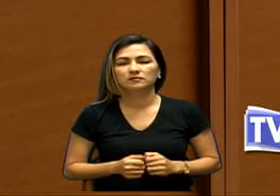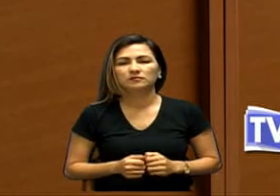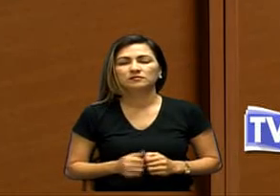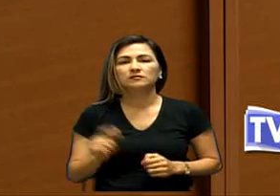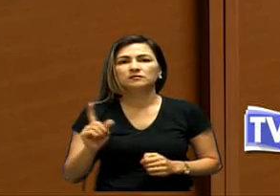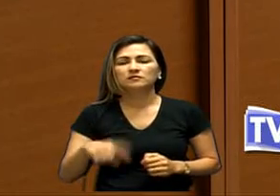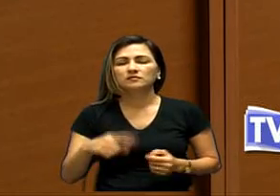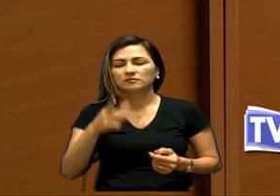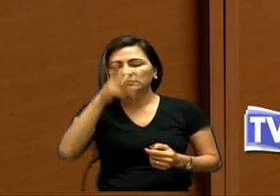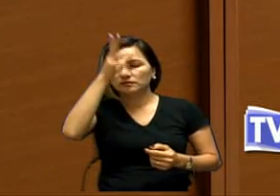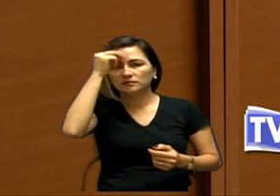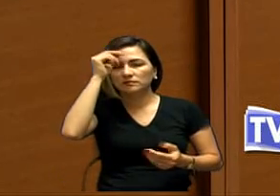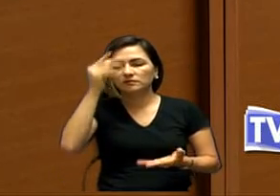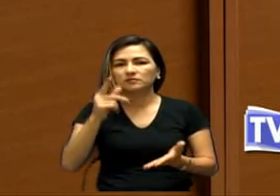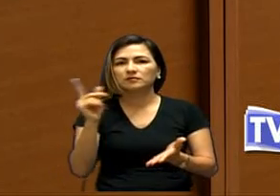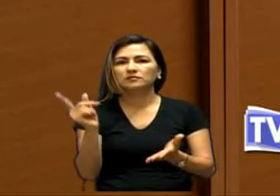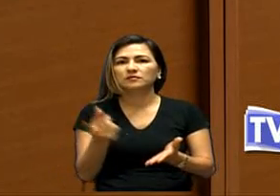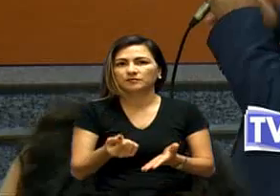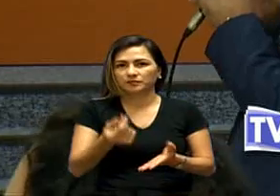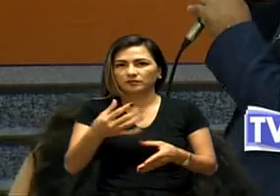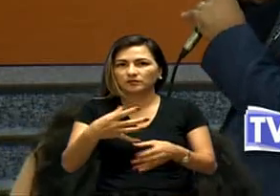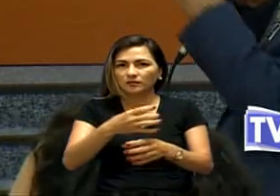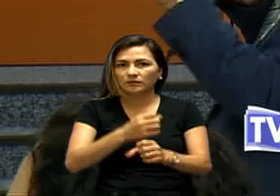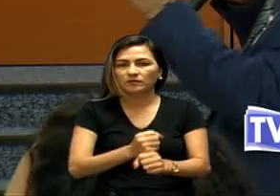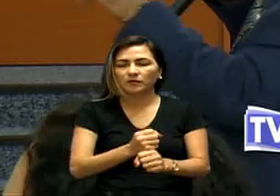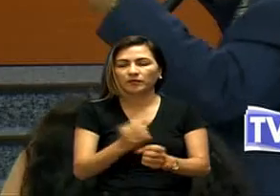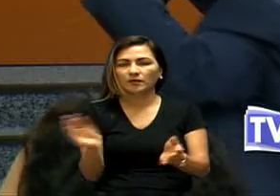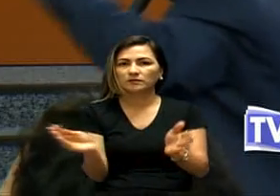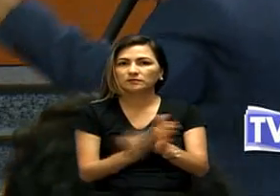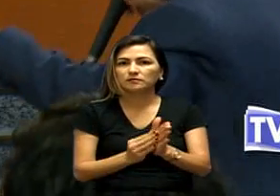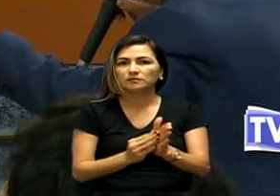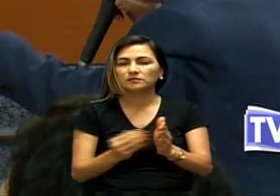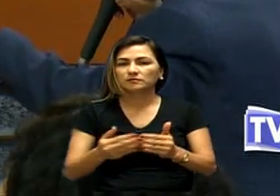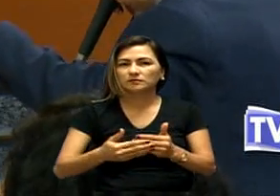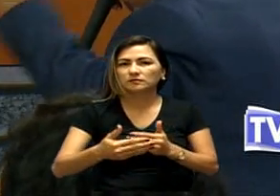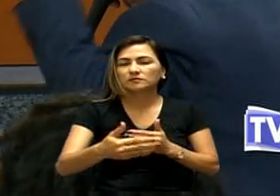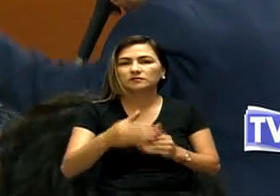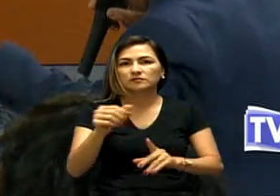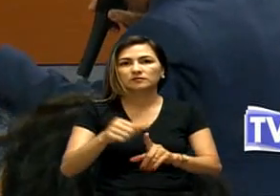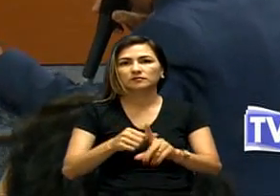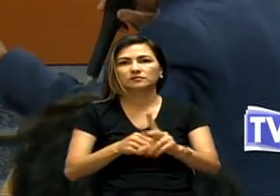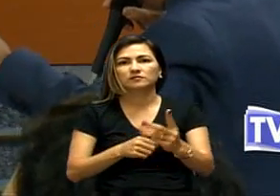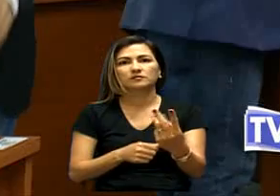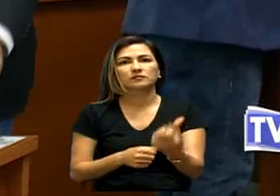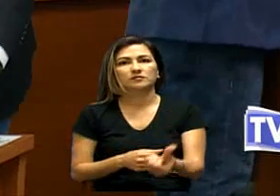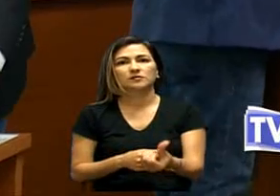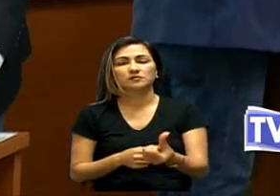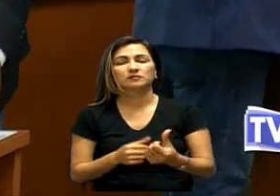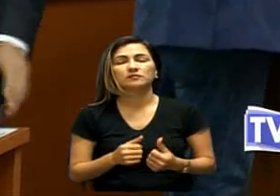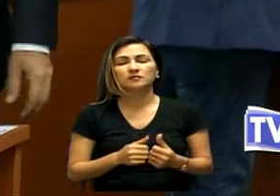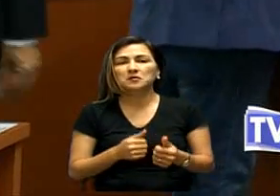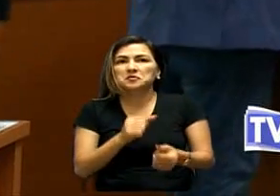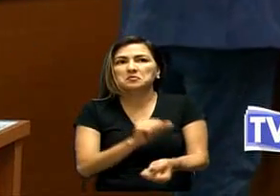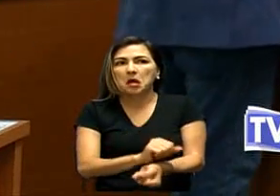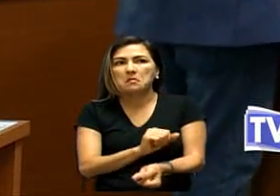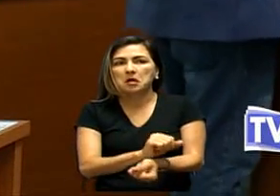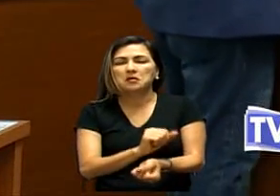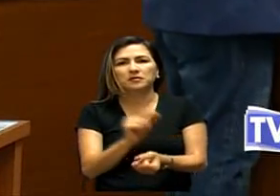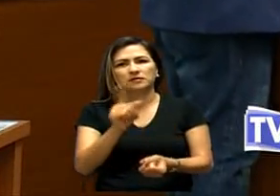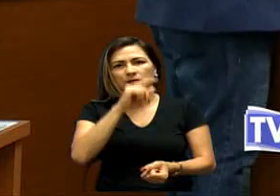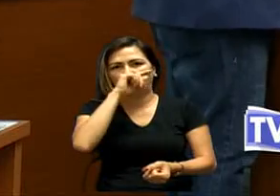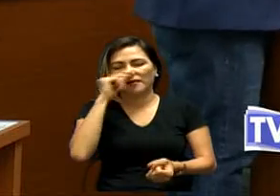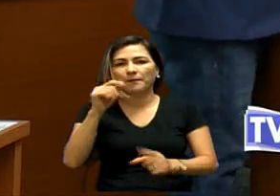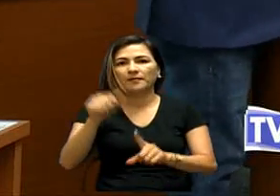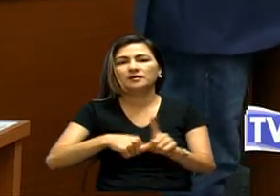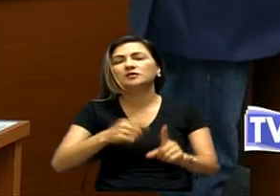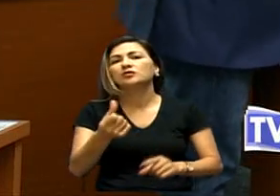mais 6 meses. Então, 6 meses. Agora, nós não podemos esperar. A gente sabe disso. A partir de janeiro tem mais